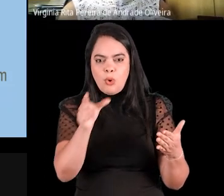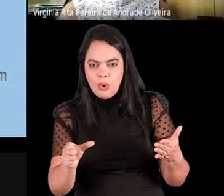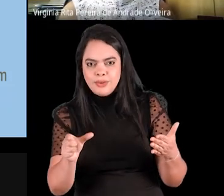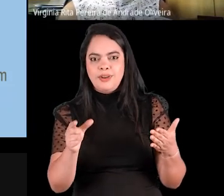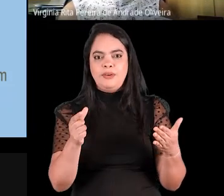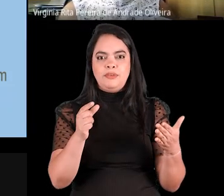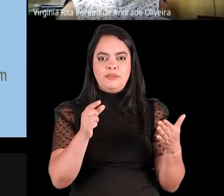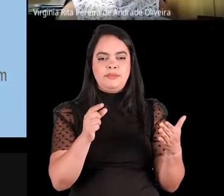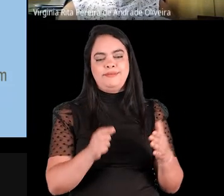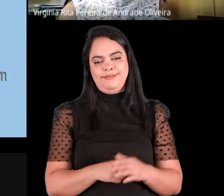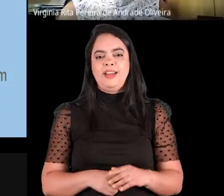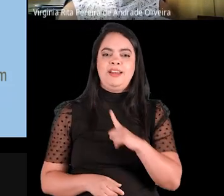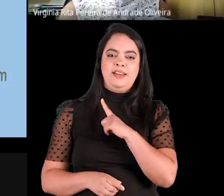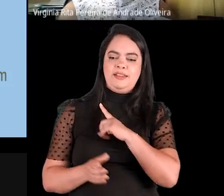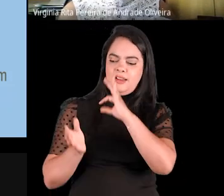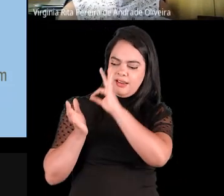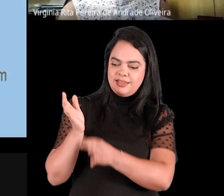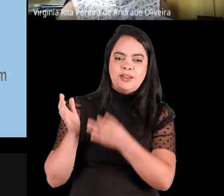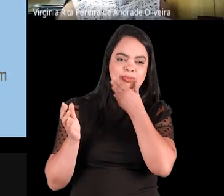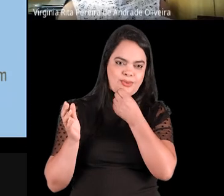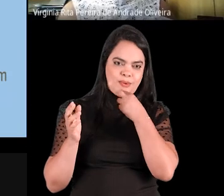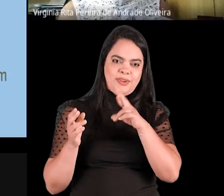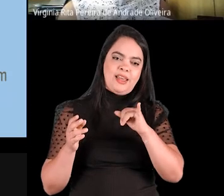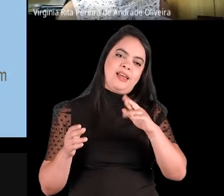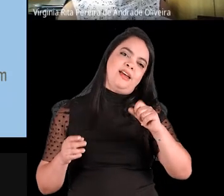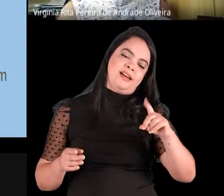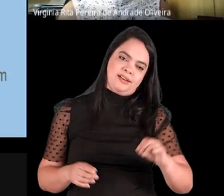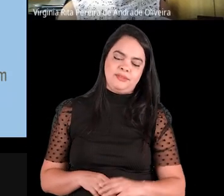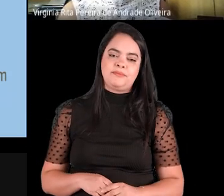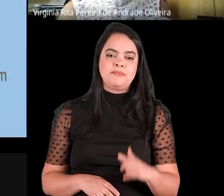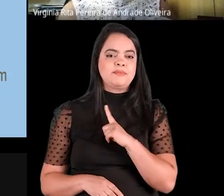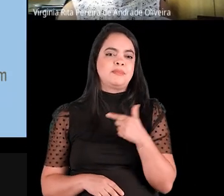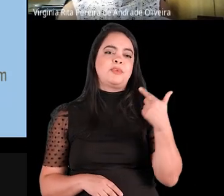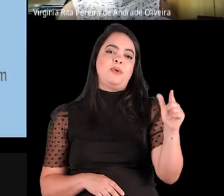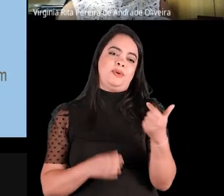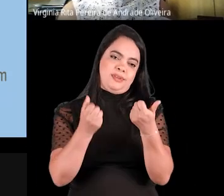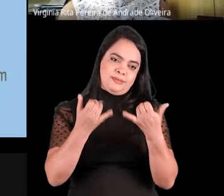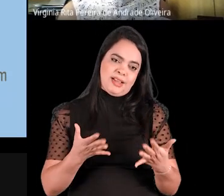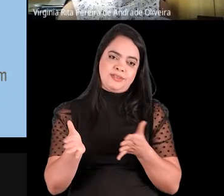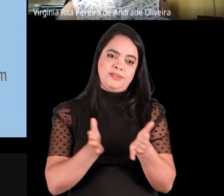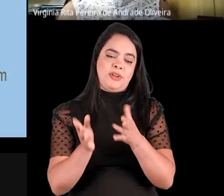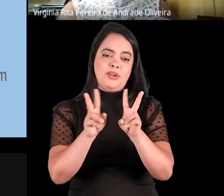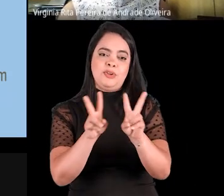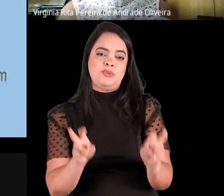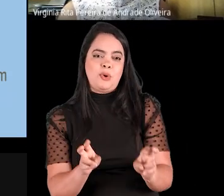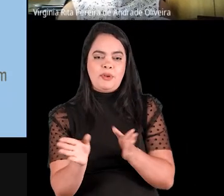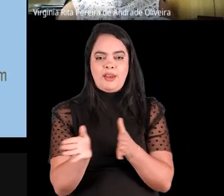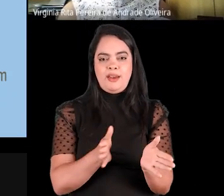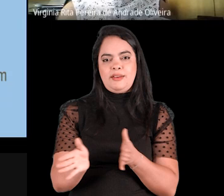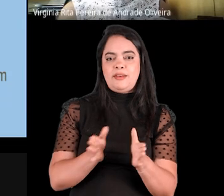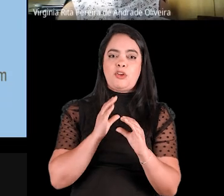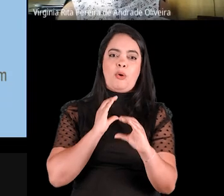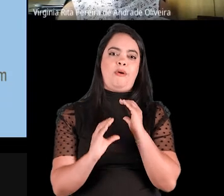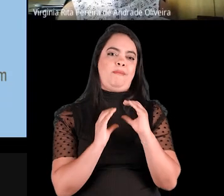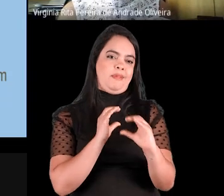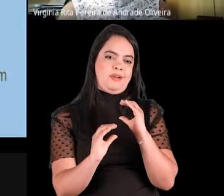Abaixo, a assinatura do cartunista Frank. Então, essa é uma outra dimensão da acessibilidade que tem a ver com a acessibilidade